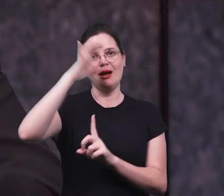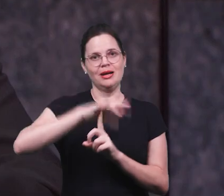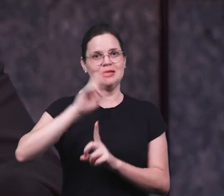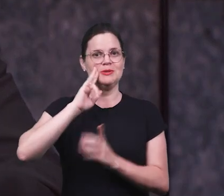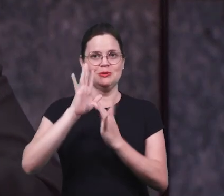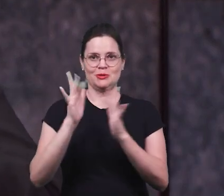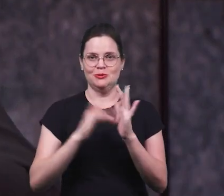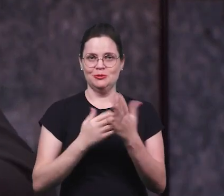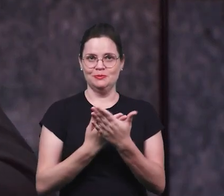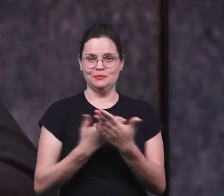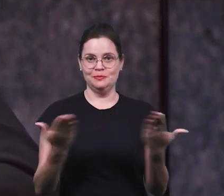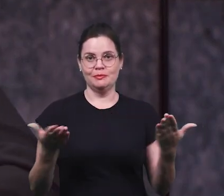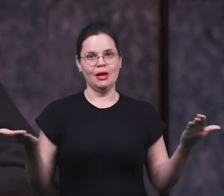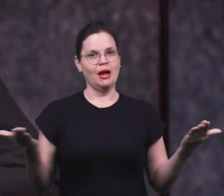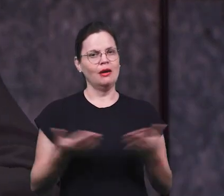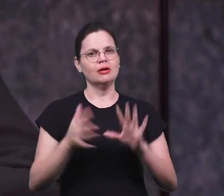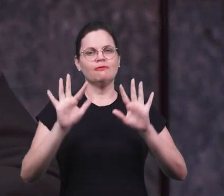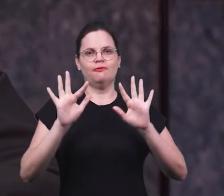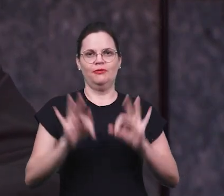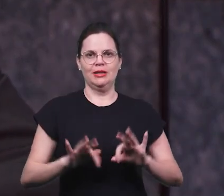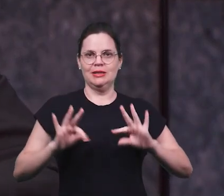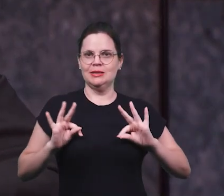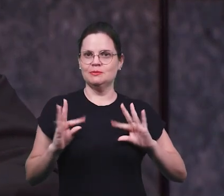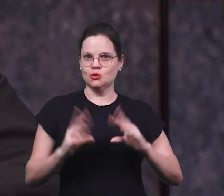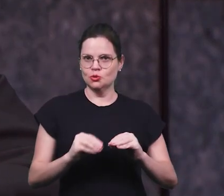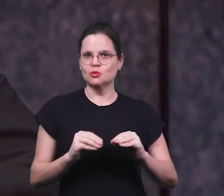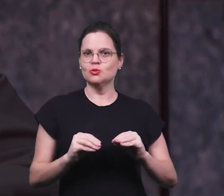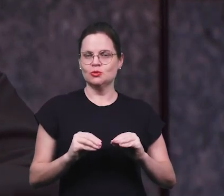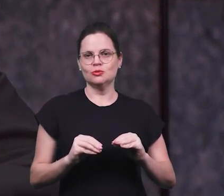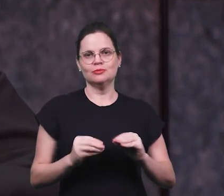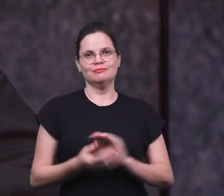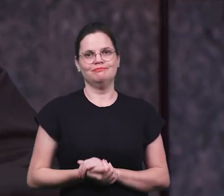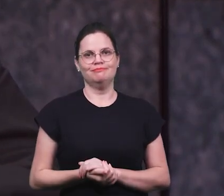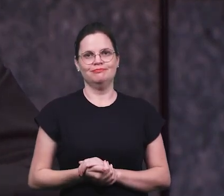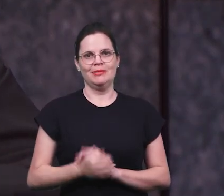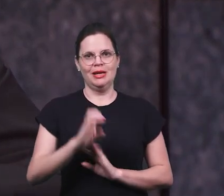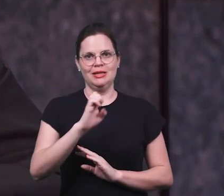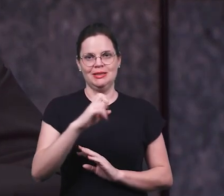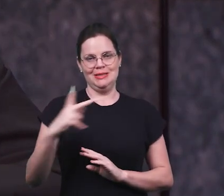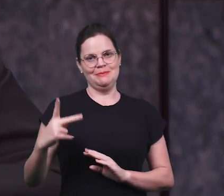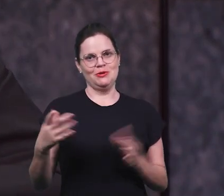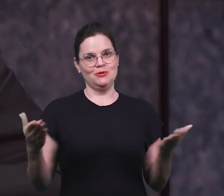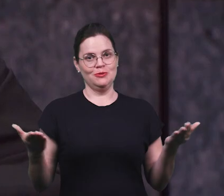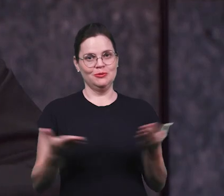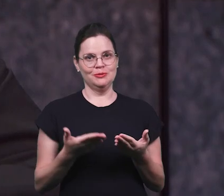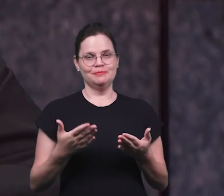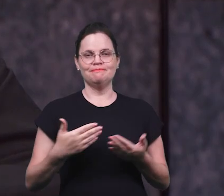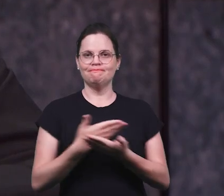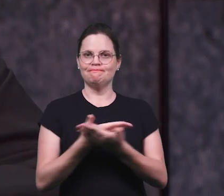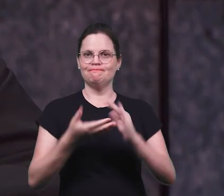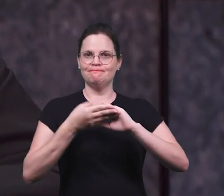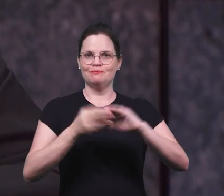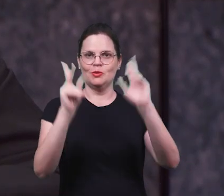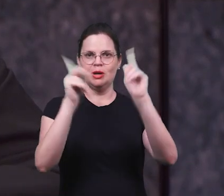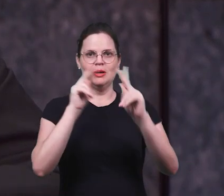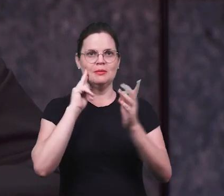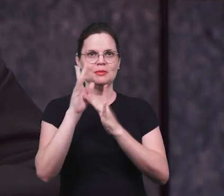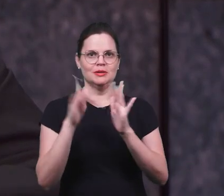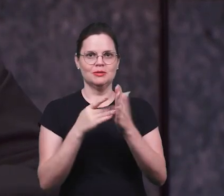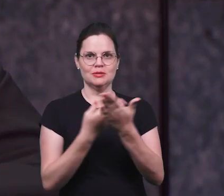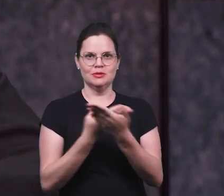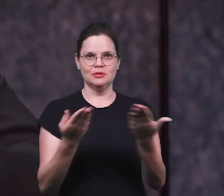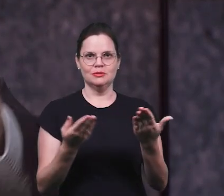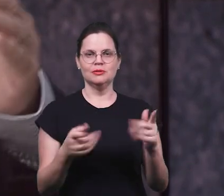graça do Senhor Jesus. Amém. Nós encerramos aqui este capítulo, este episódio, desejando a todos a